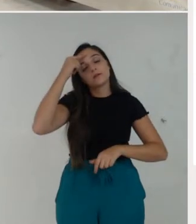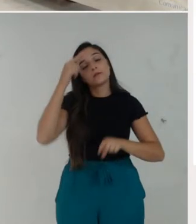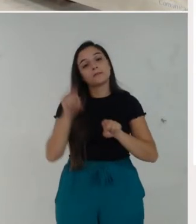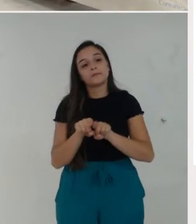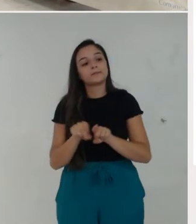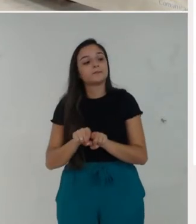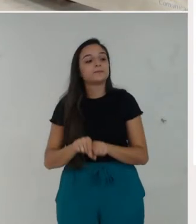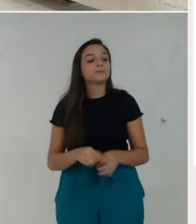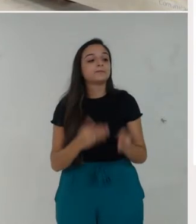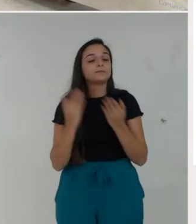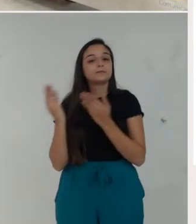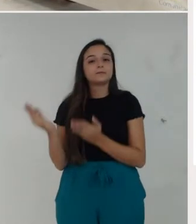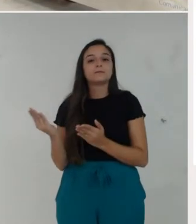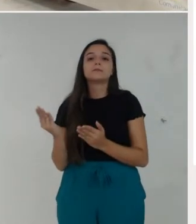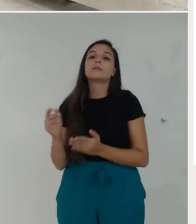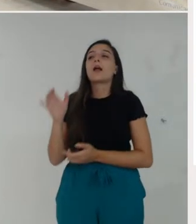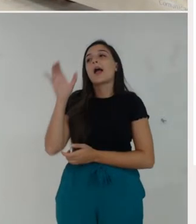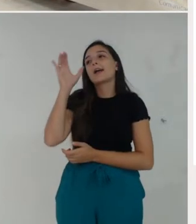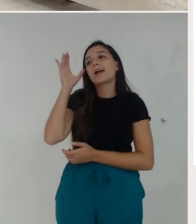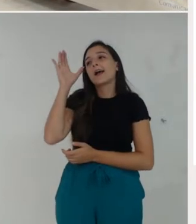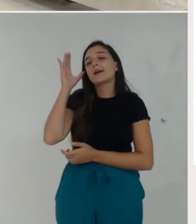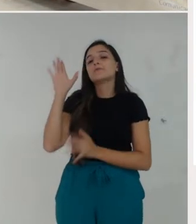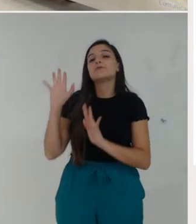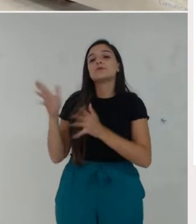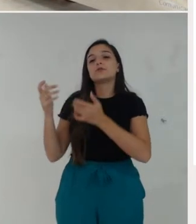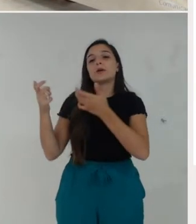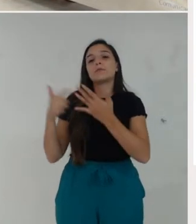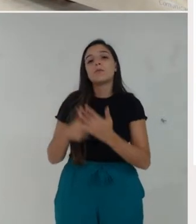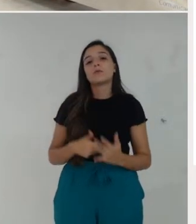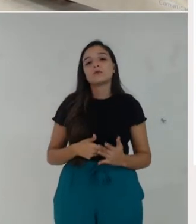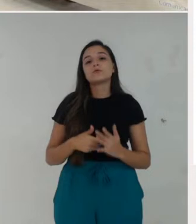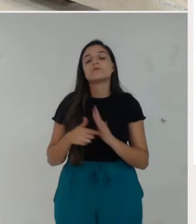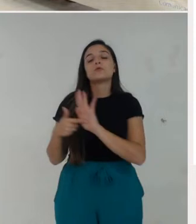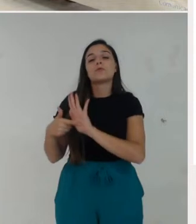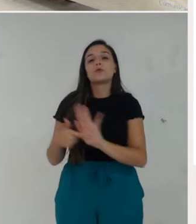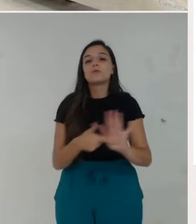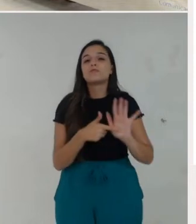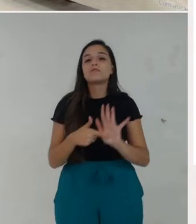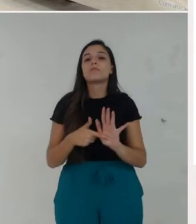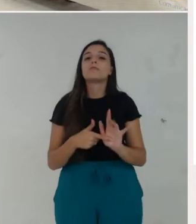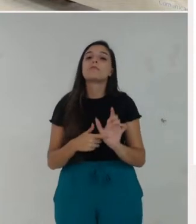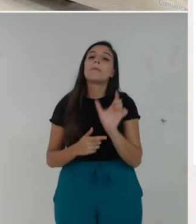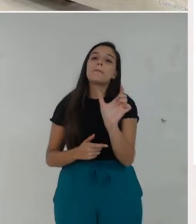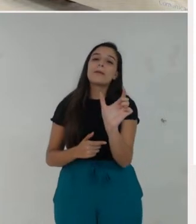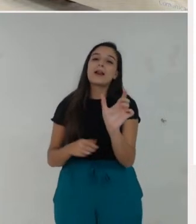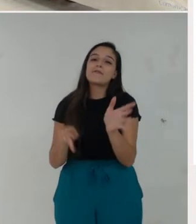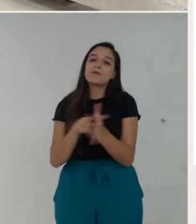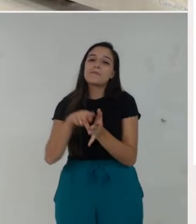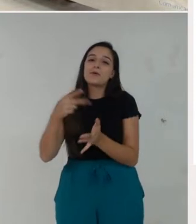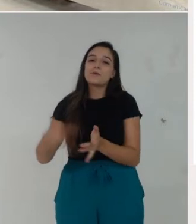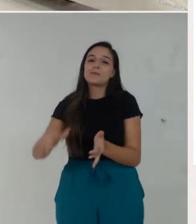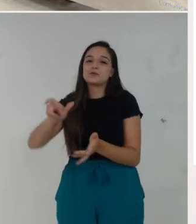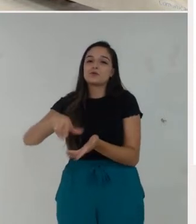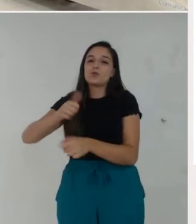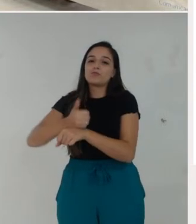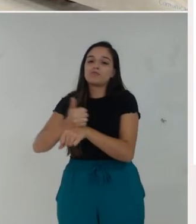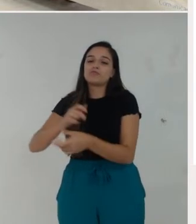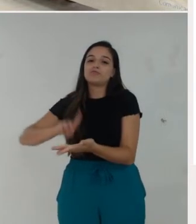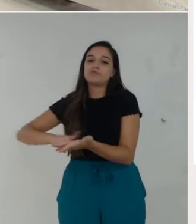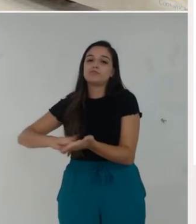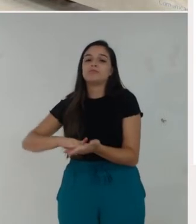A próxima coleção também, que o Carlos já colocou aqui, é a coleção Palavra do Tradutor, né, que tem